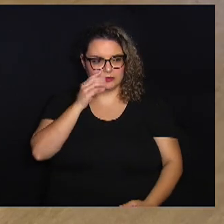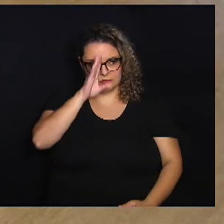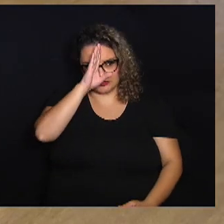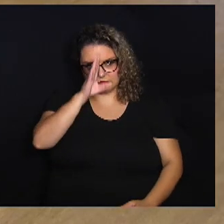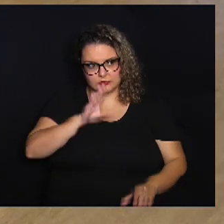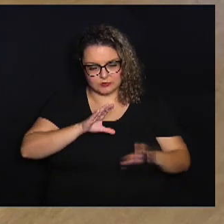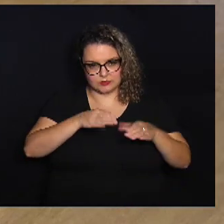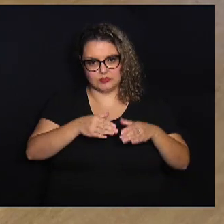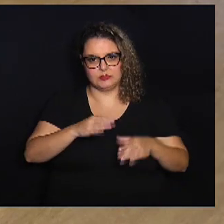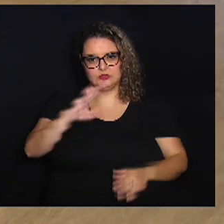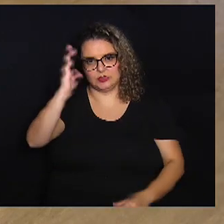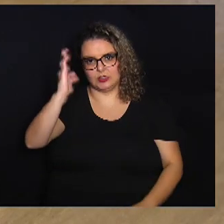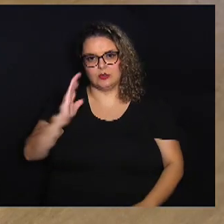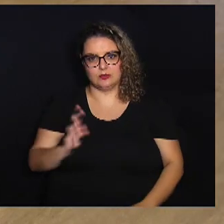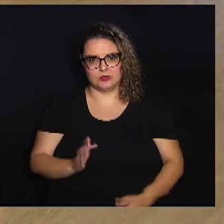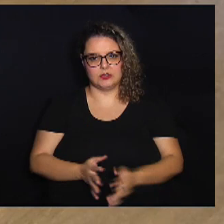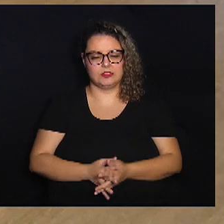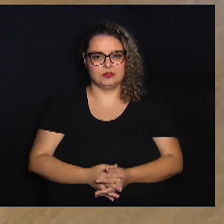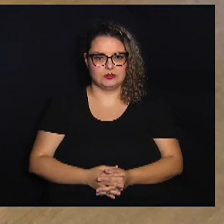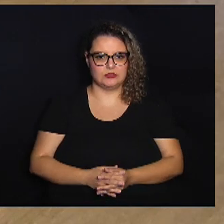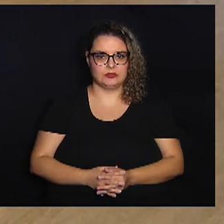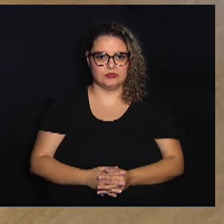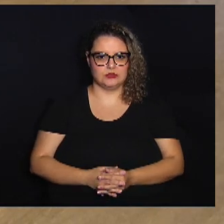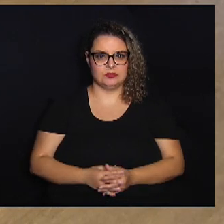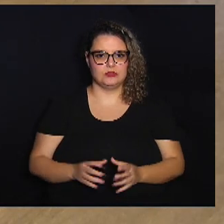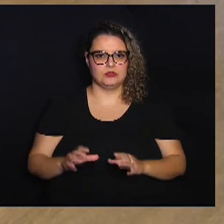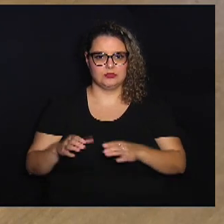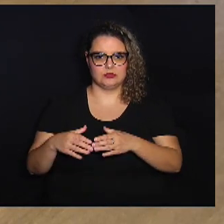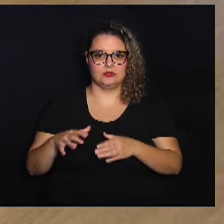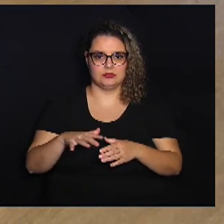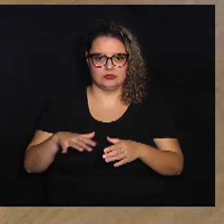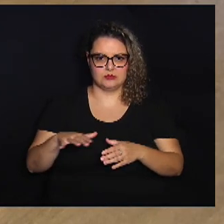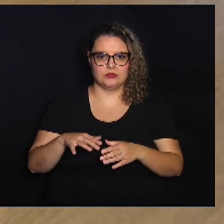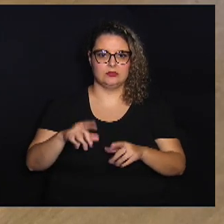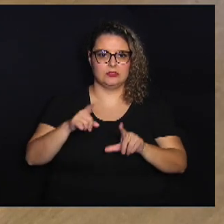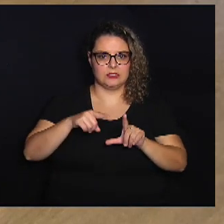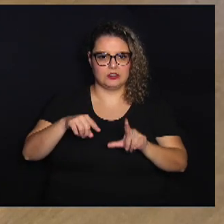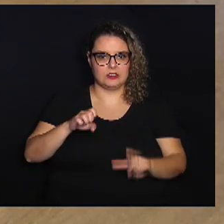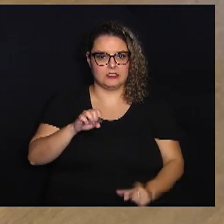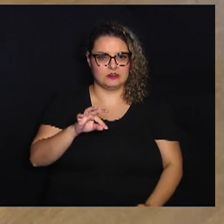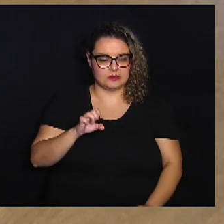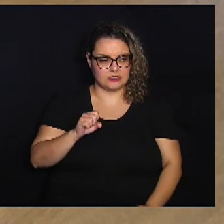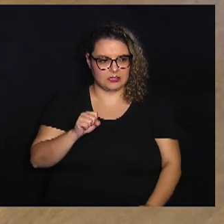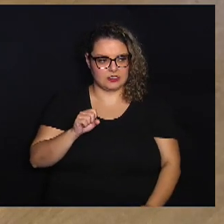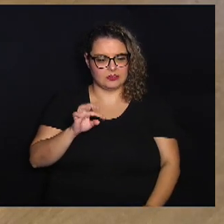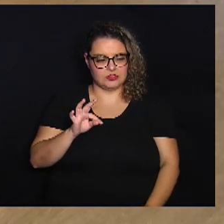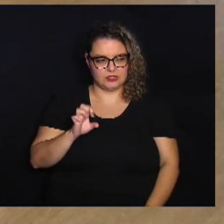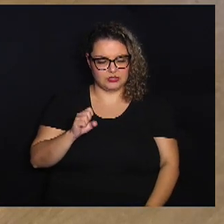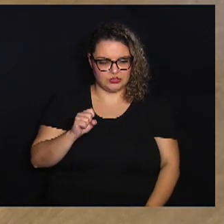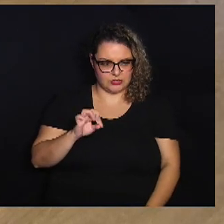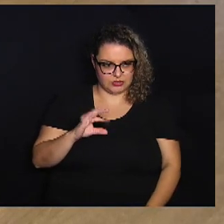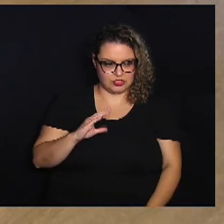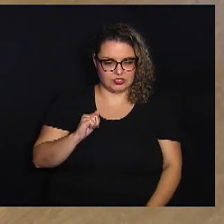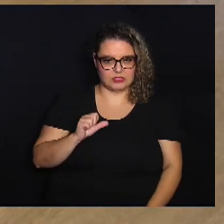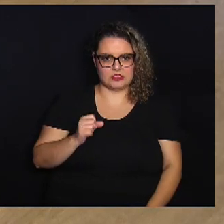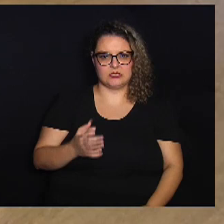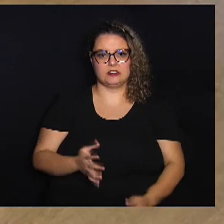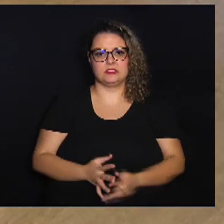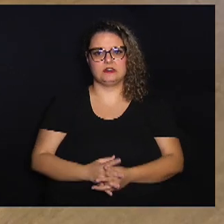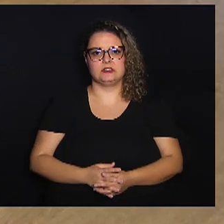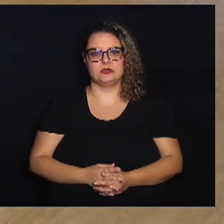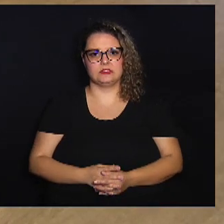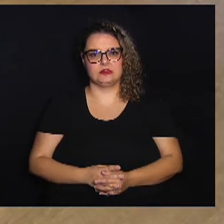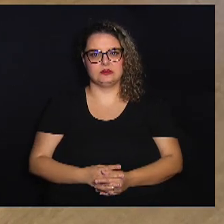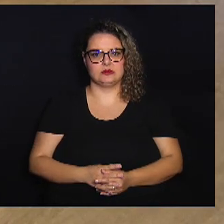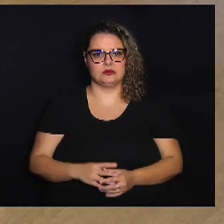do Brasil, né? O departamento de estatísticas, né? Questão de chutes,